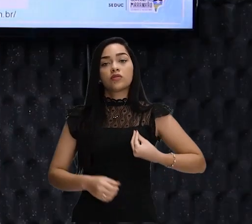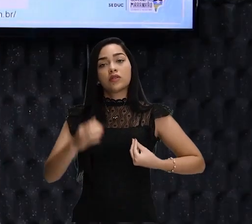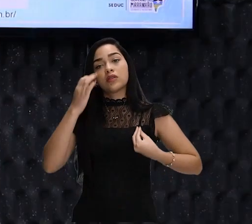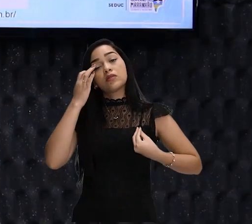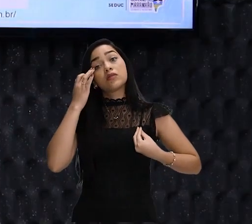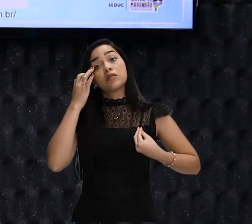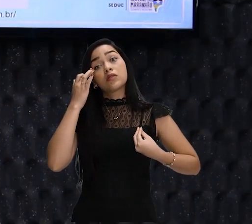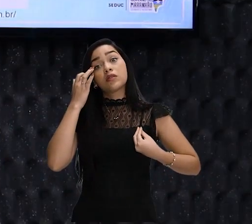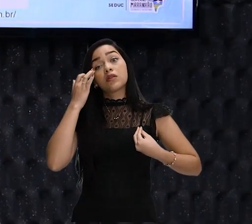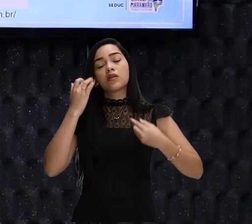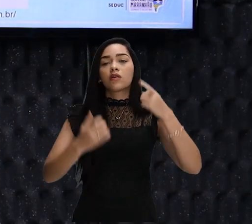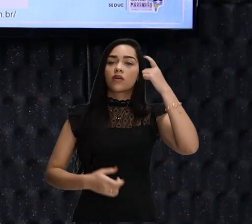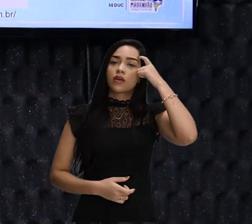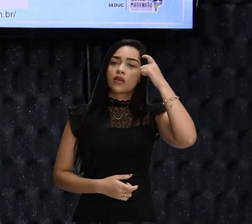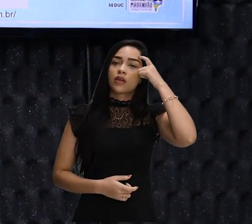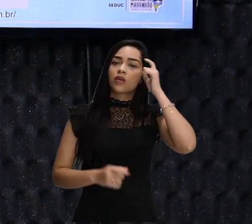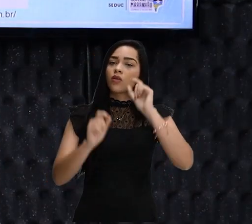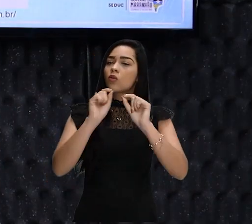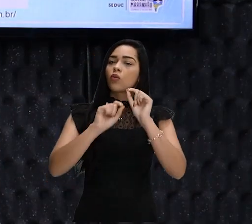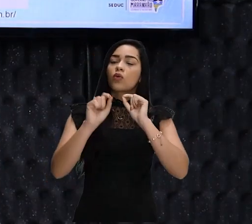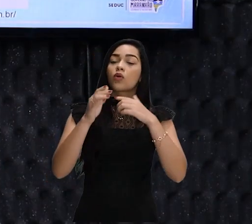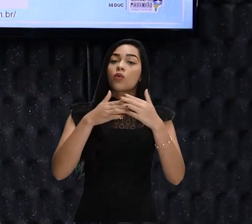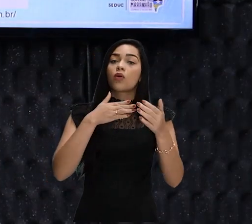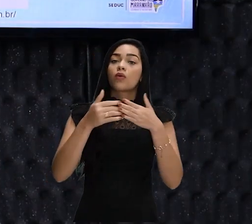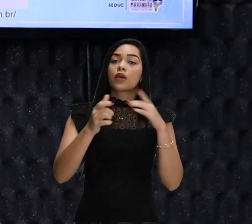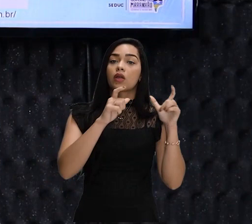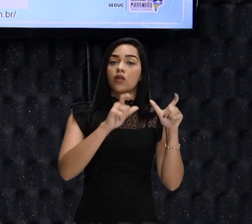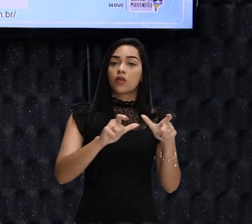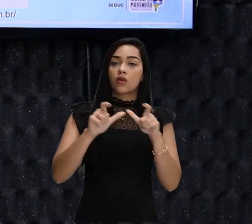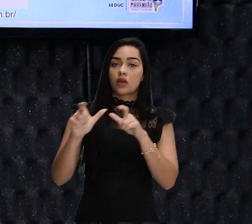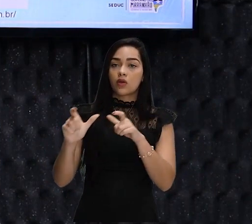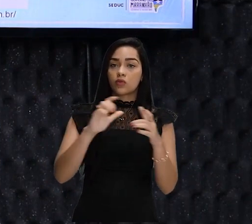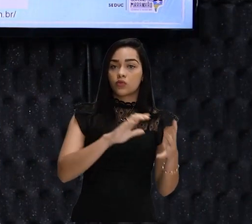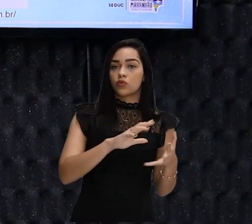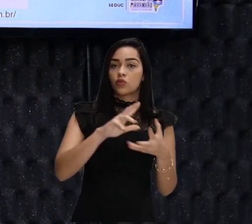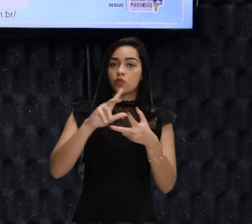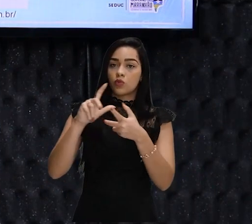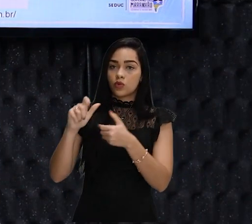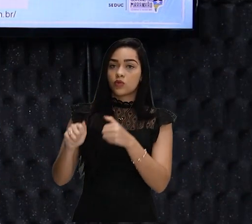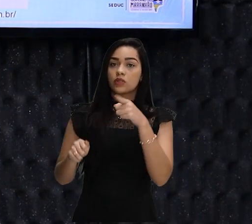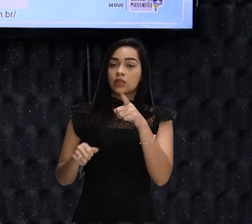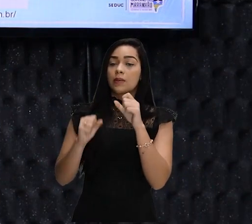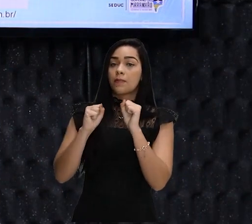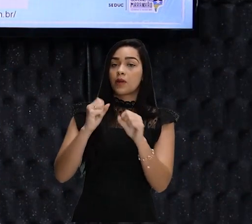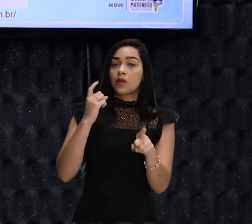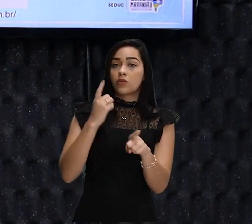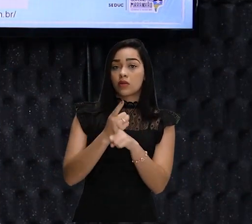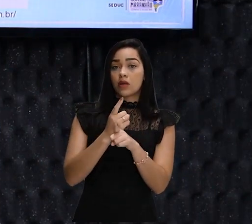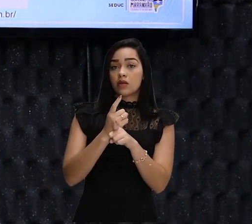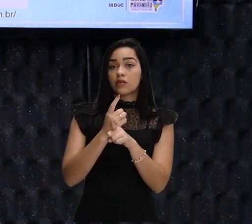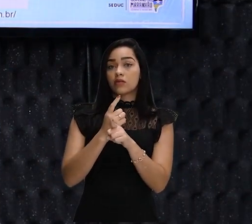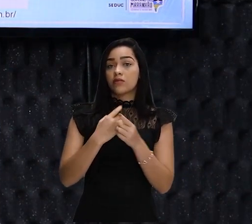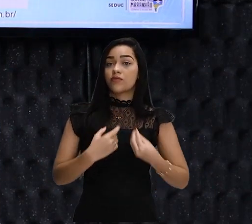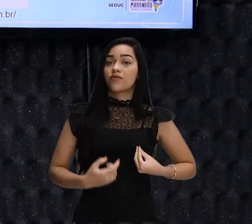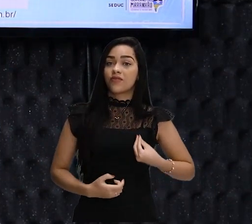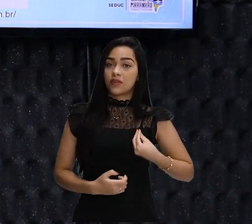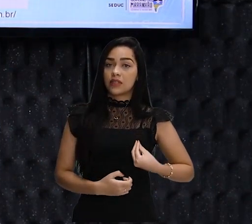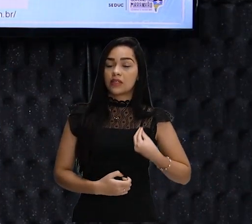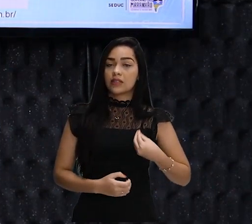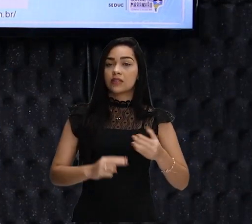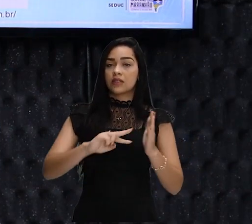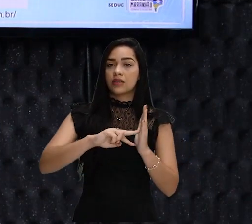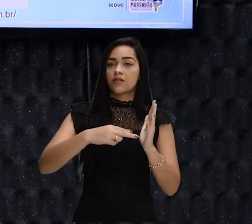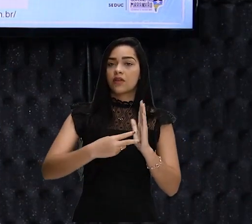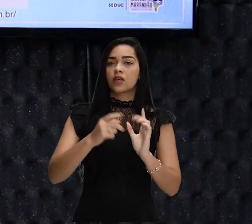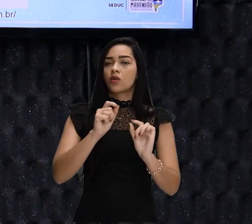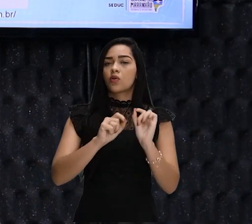Então, entenda como biosfera qualquer local do planeta, né, onde você pode encontrar seres vivos. E isso significa